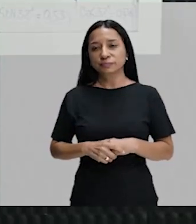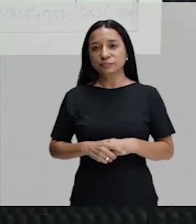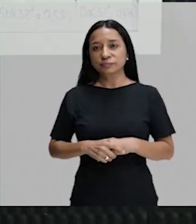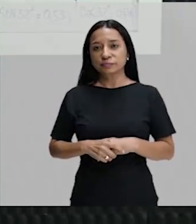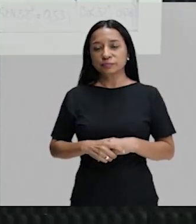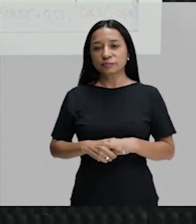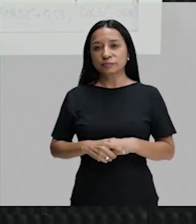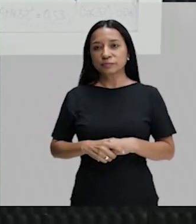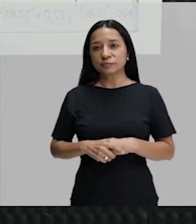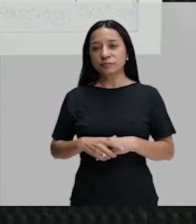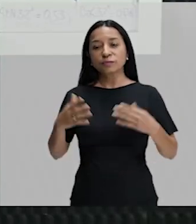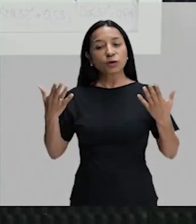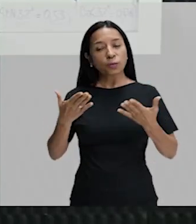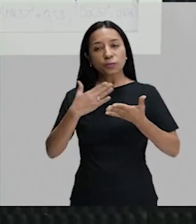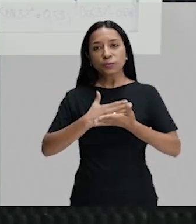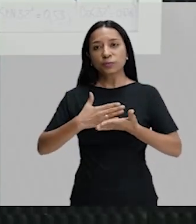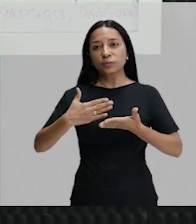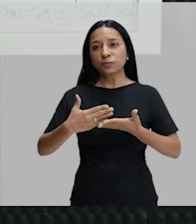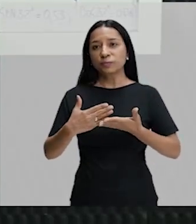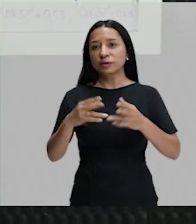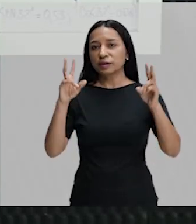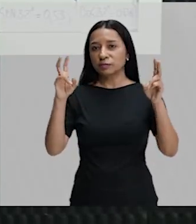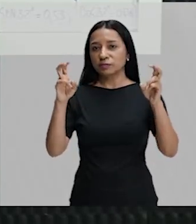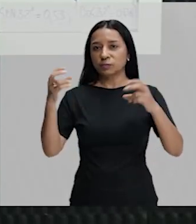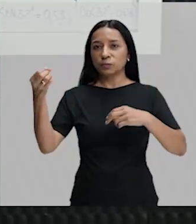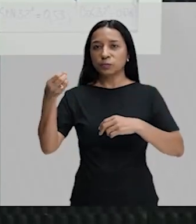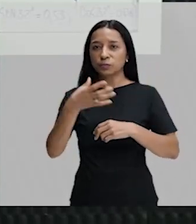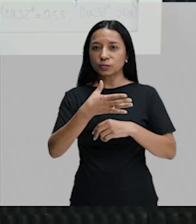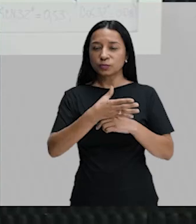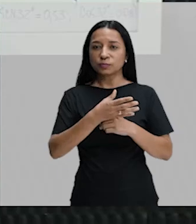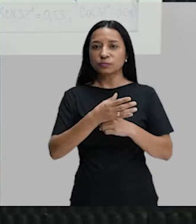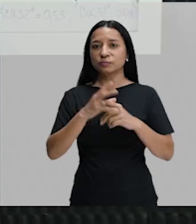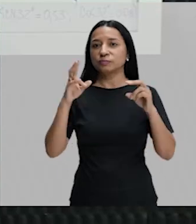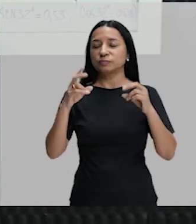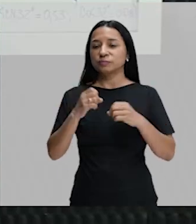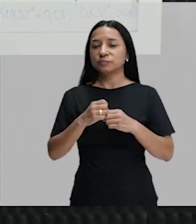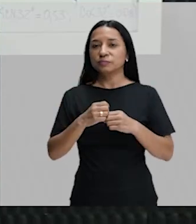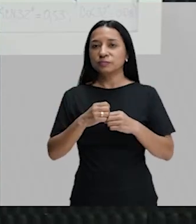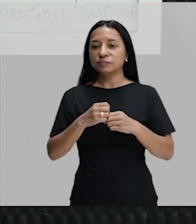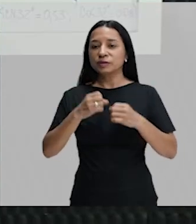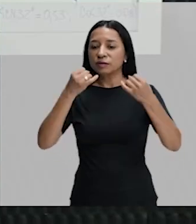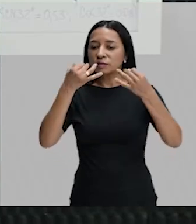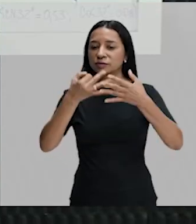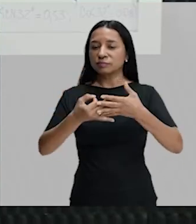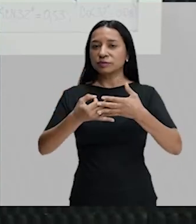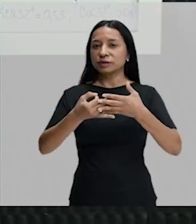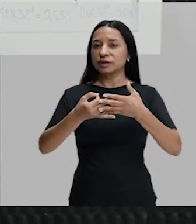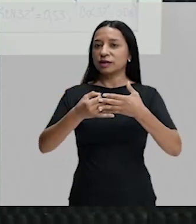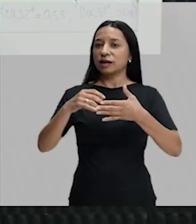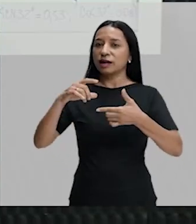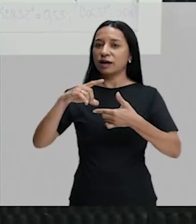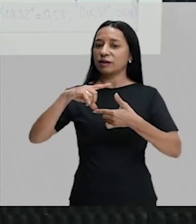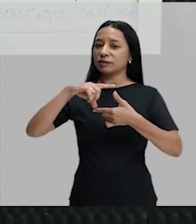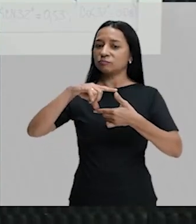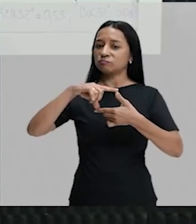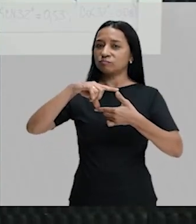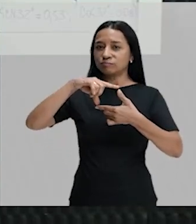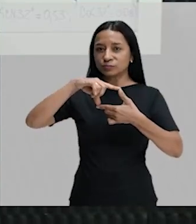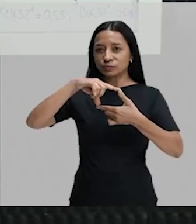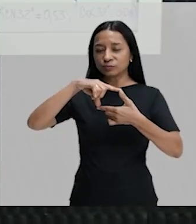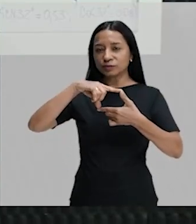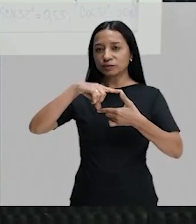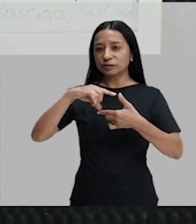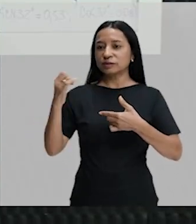turminha? Turminha, hoje a gente vai começar um assunto novo, né? Vamos falar de trigonometria. Tá, um assunto